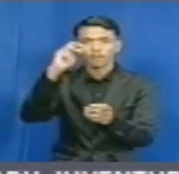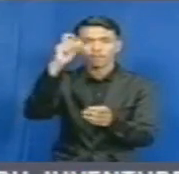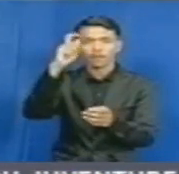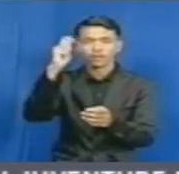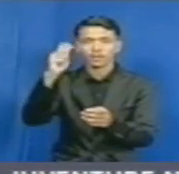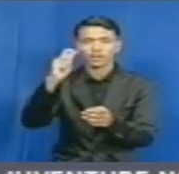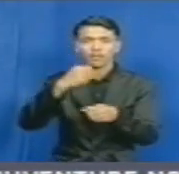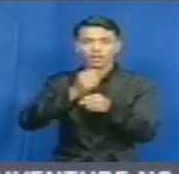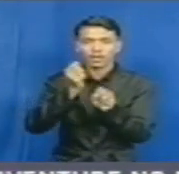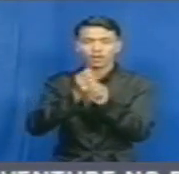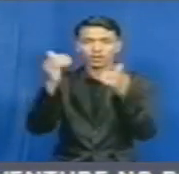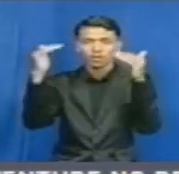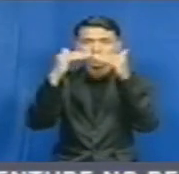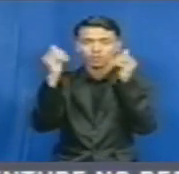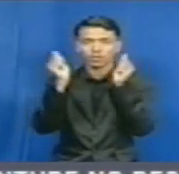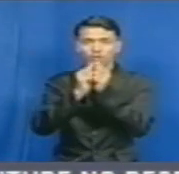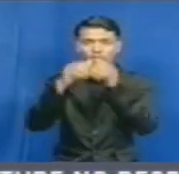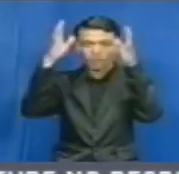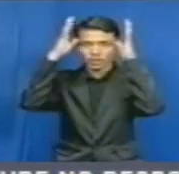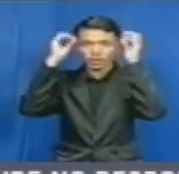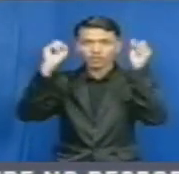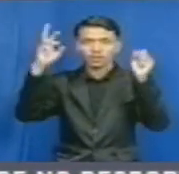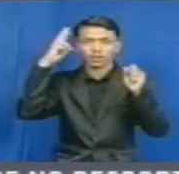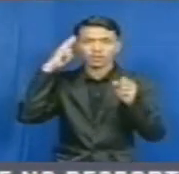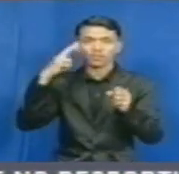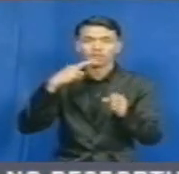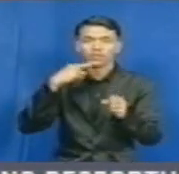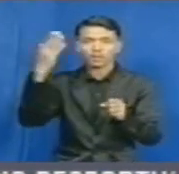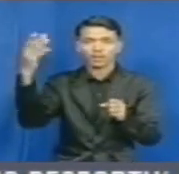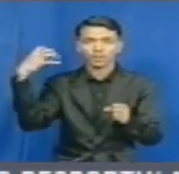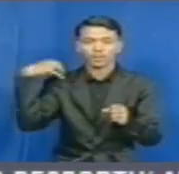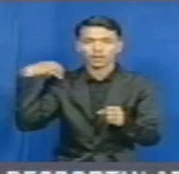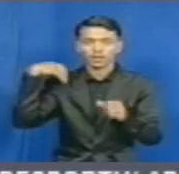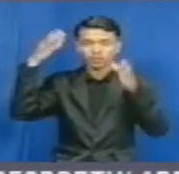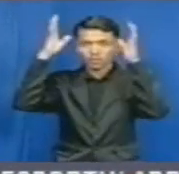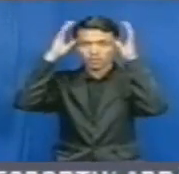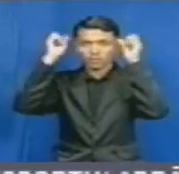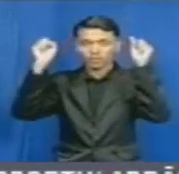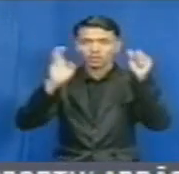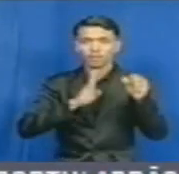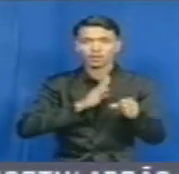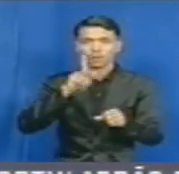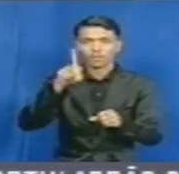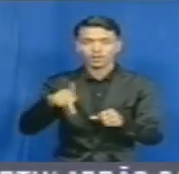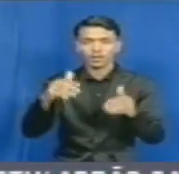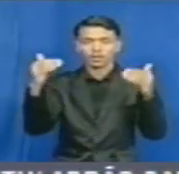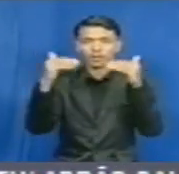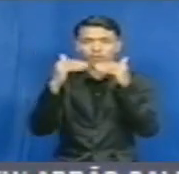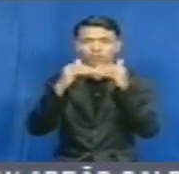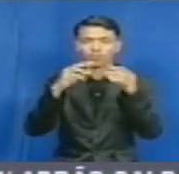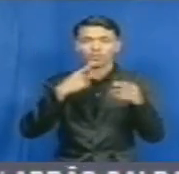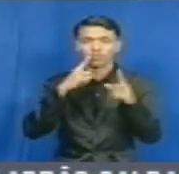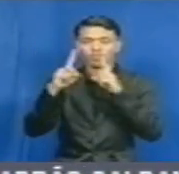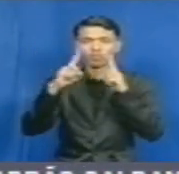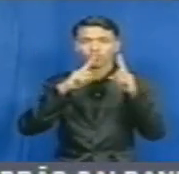ao encontro com o presidente da República, José Ramos Horta, e a Palácio Presidencial Beru PT. Encontro né, onde